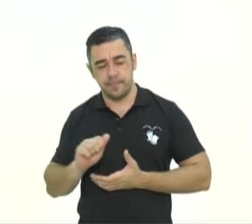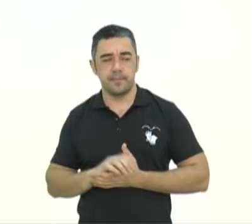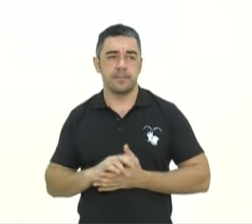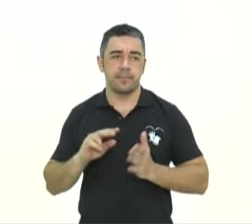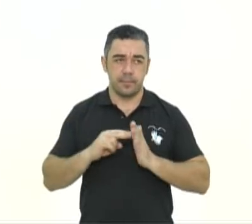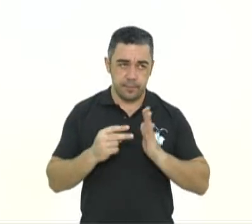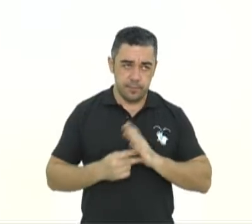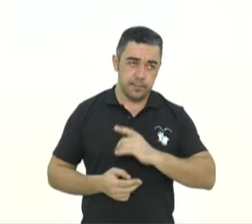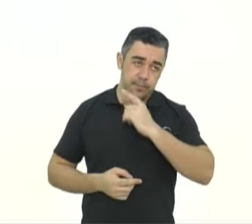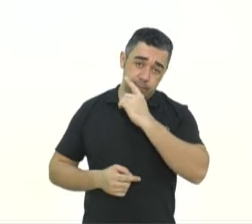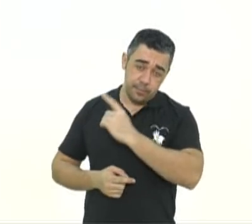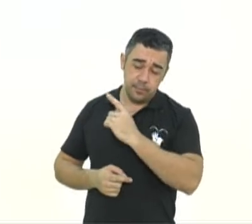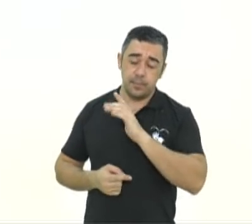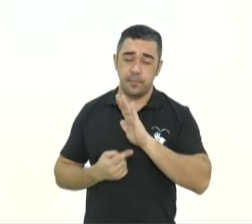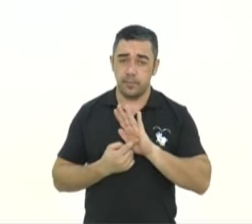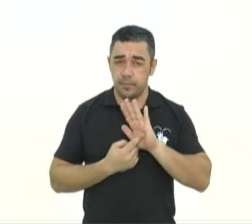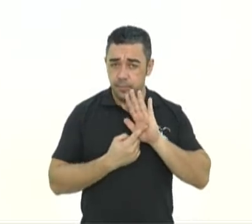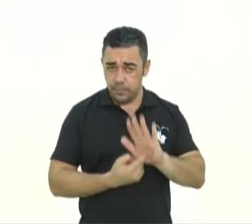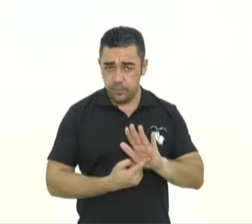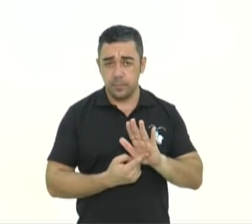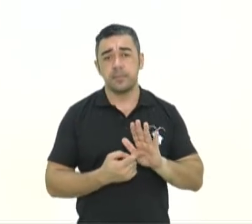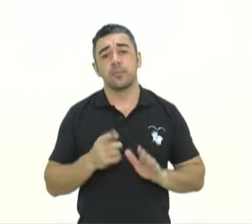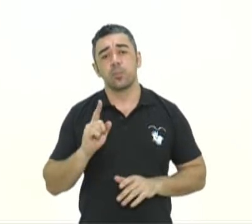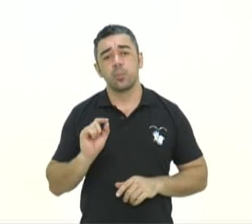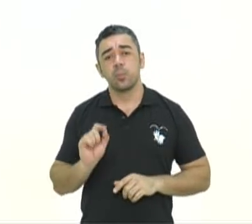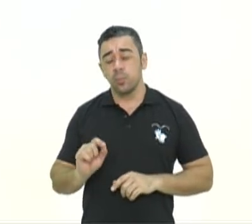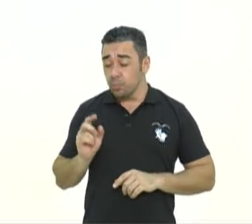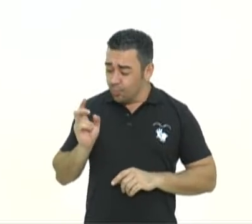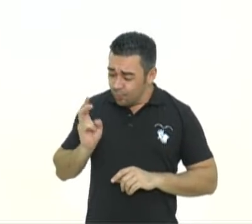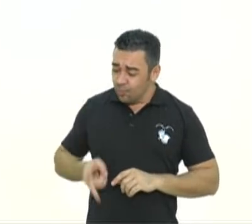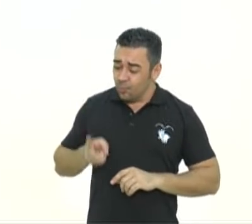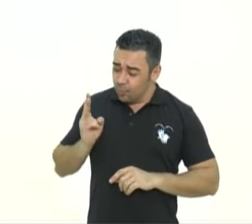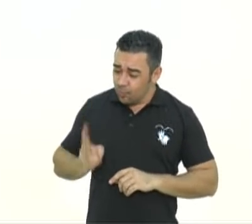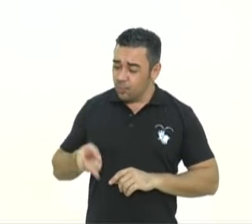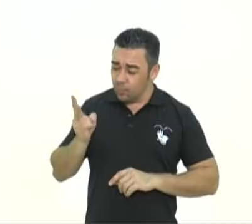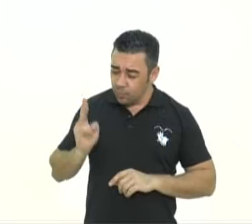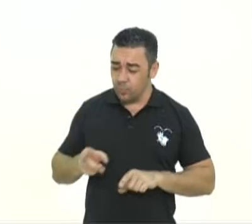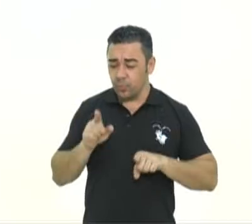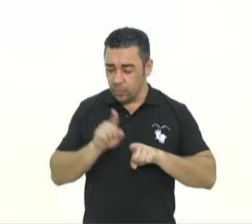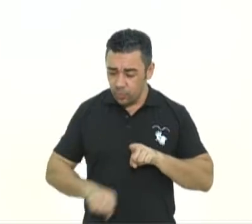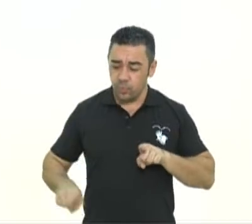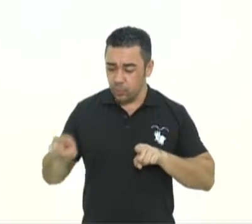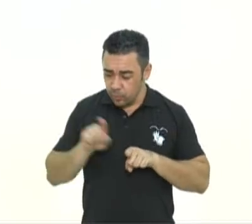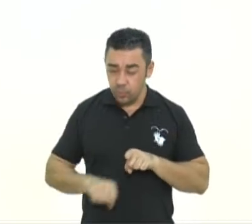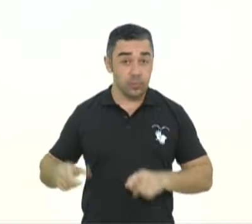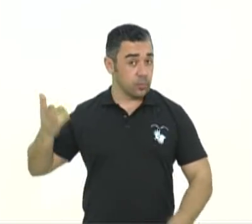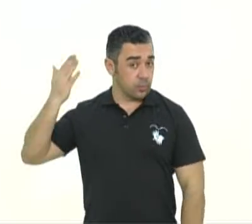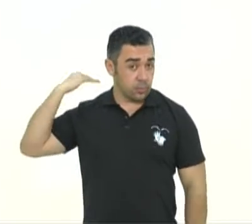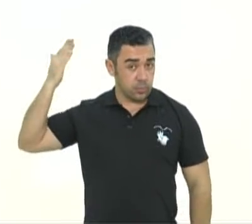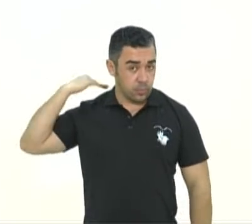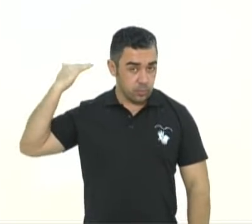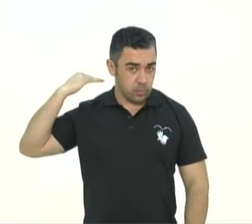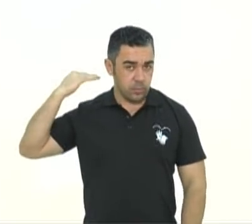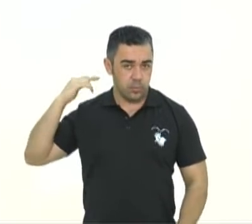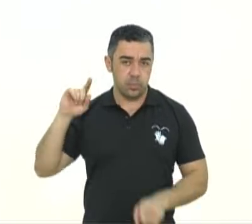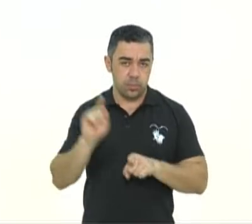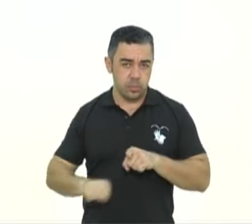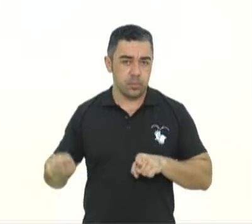verbo destacado indica o quê? Uma ação constante que se repetia continuamente no